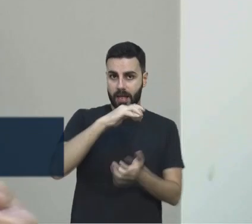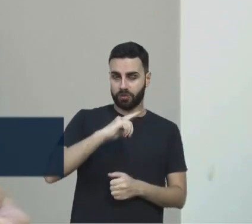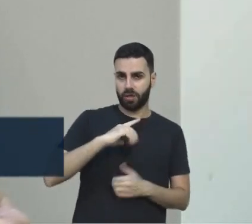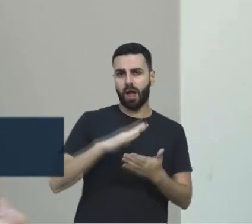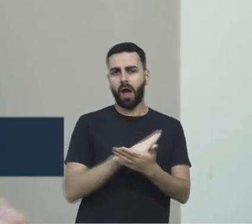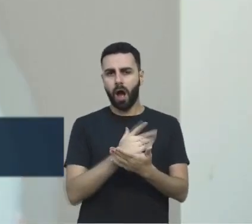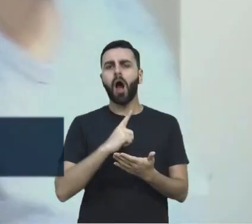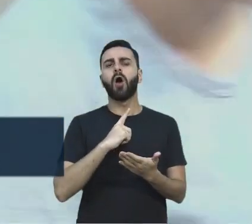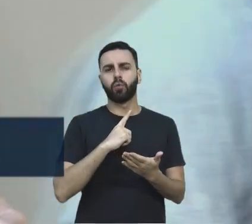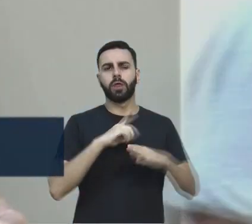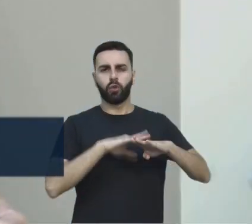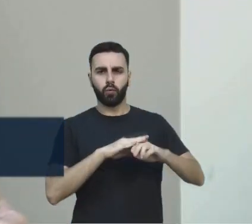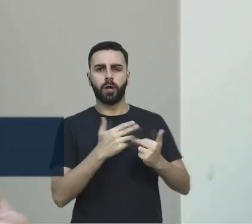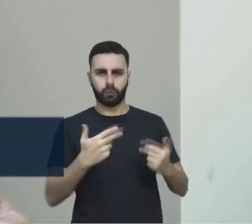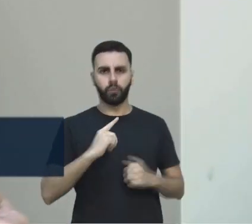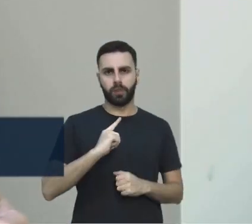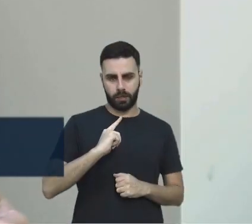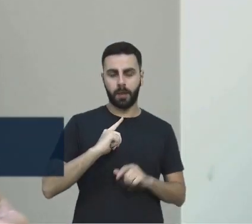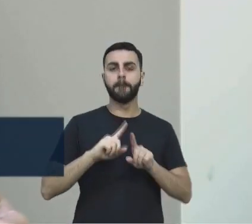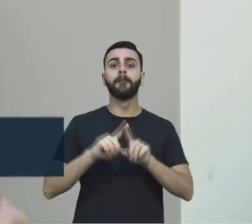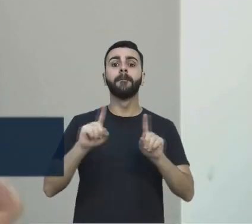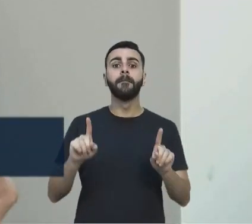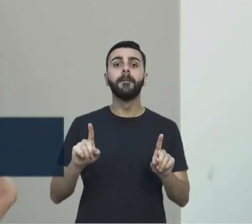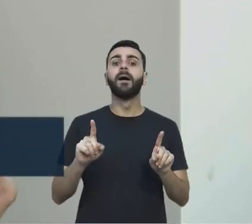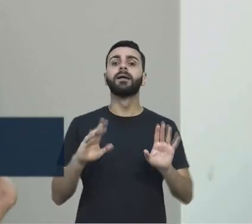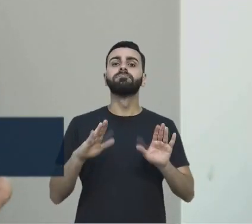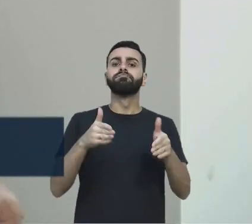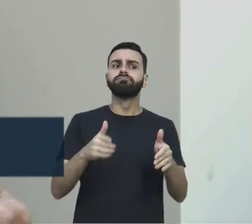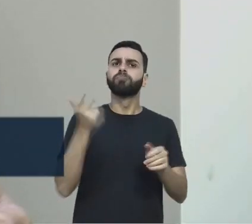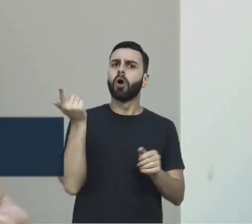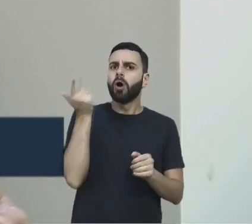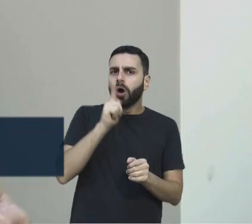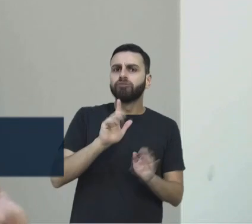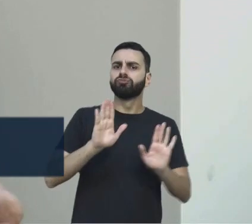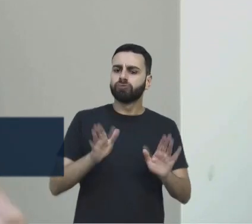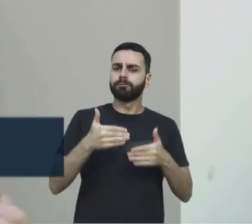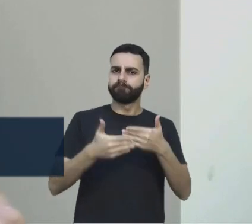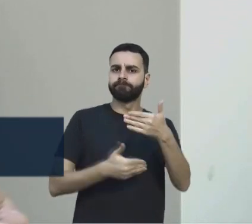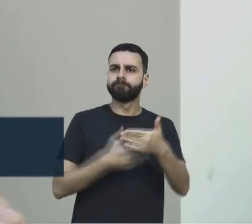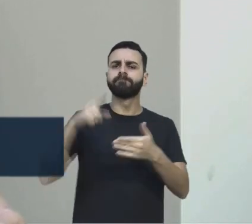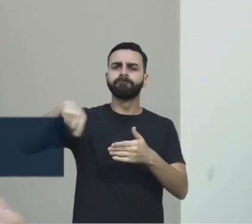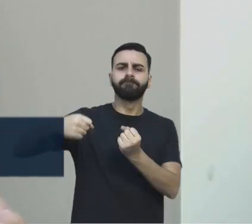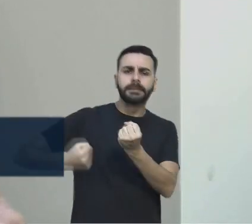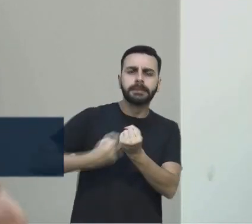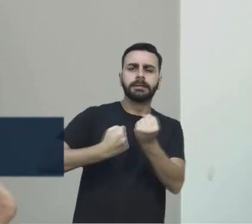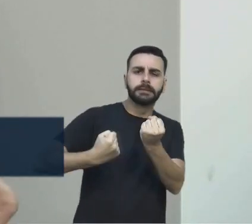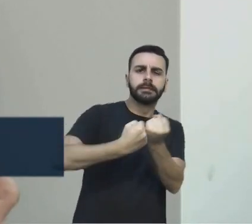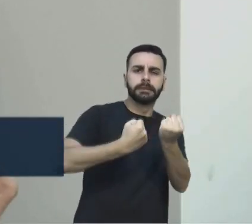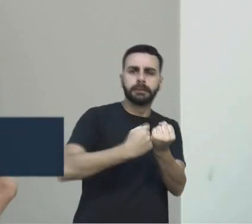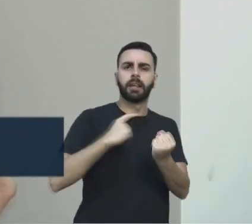alguns com com algumas comobidades mas a gente tá conseguindo com a ajuda de todos